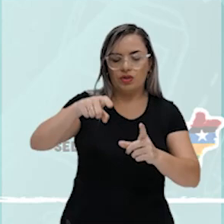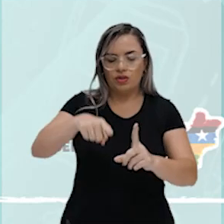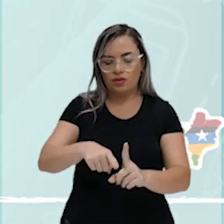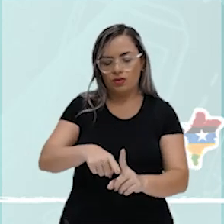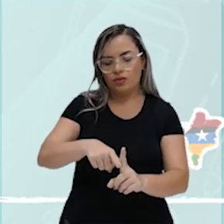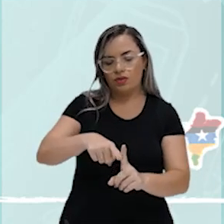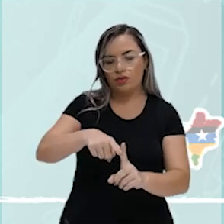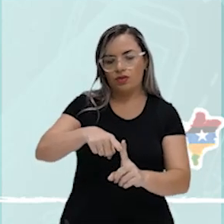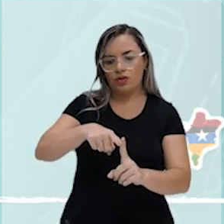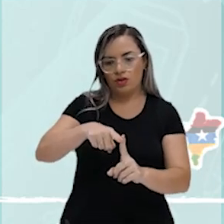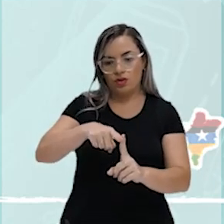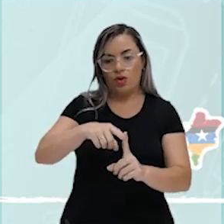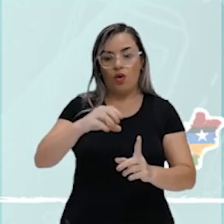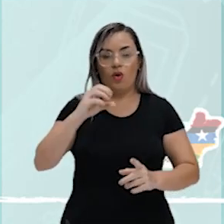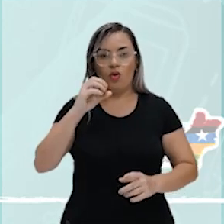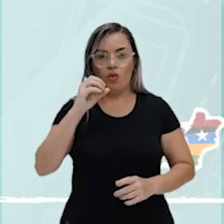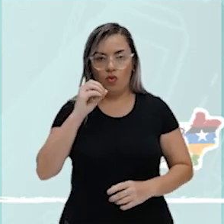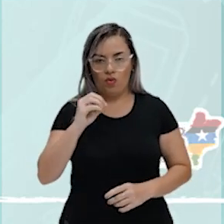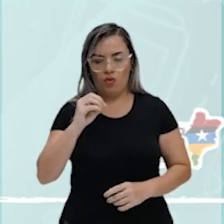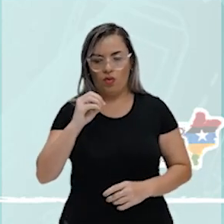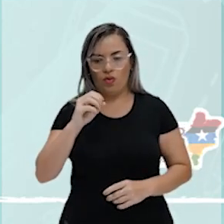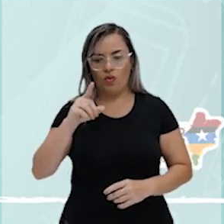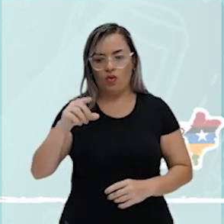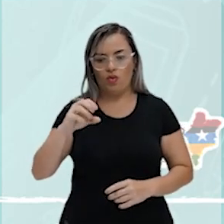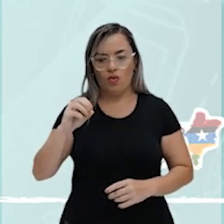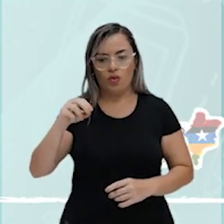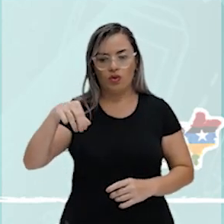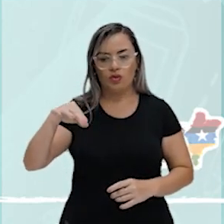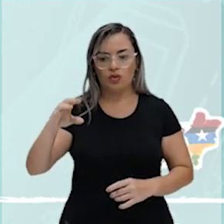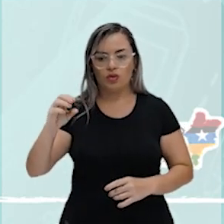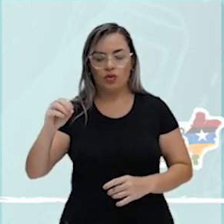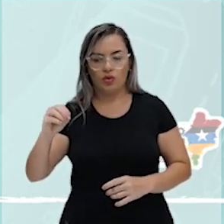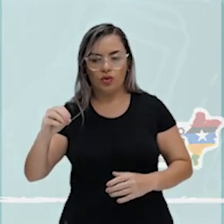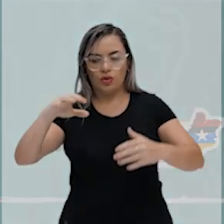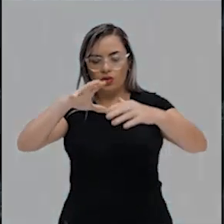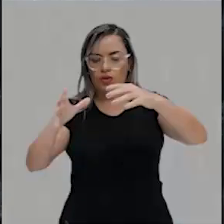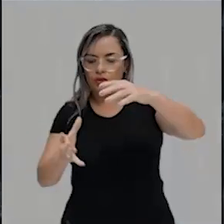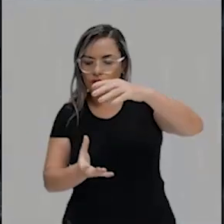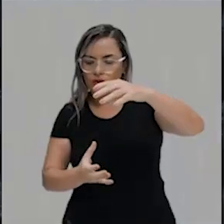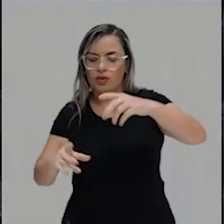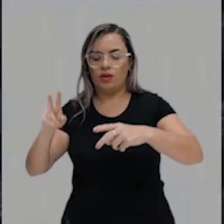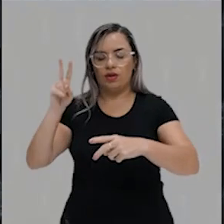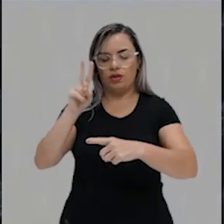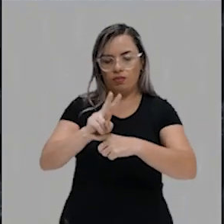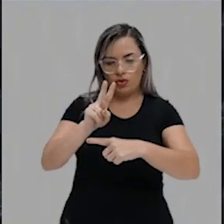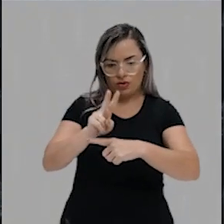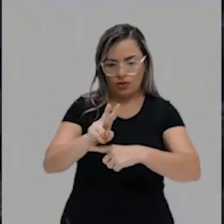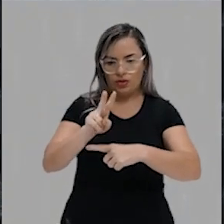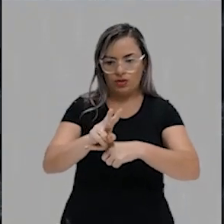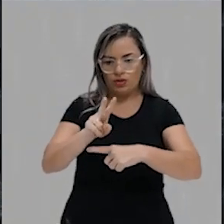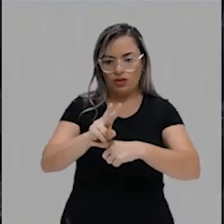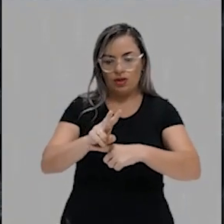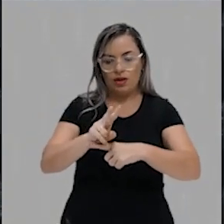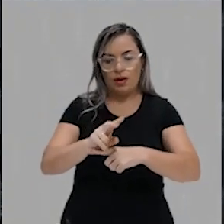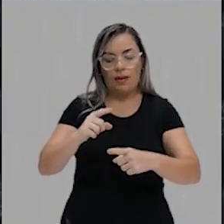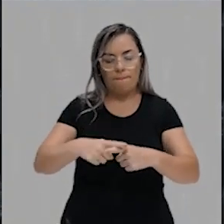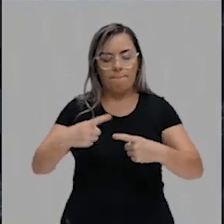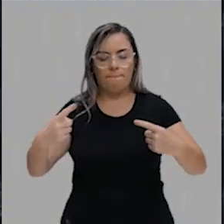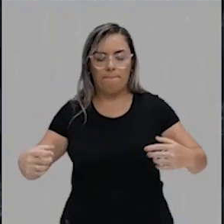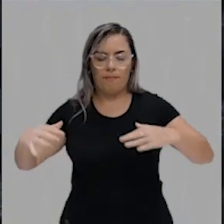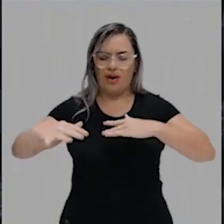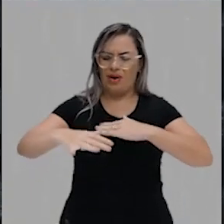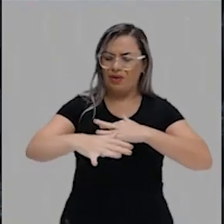o ozônio ele protege a Terra contra os raios ultravioleta. Mas, nas grandes cidades, quando se tem